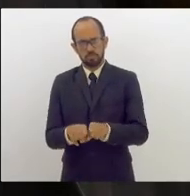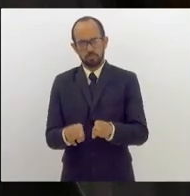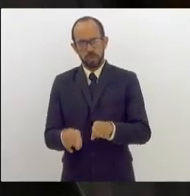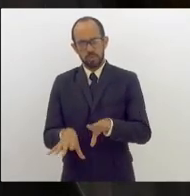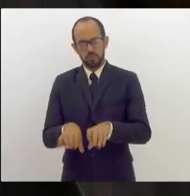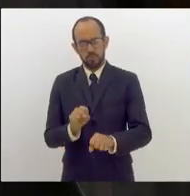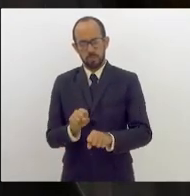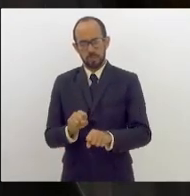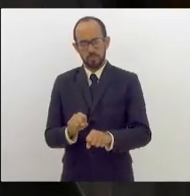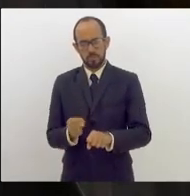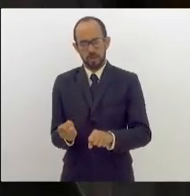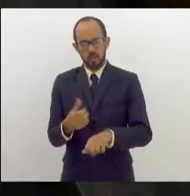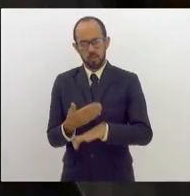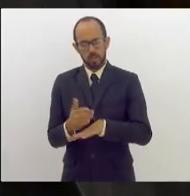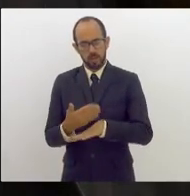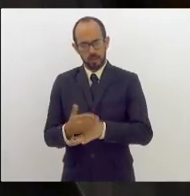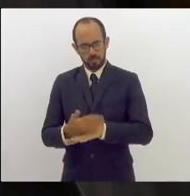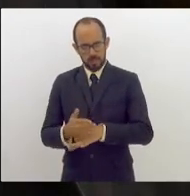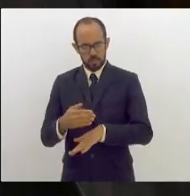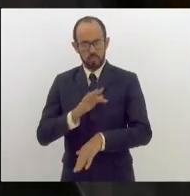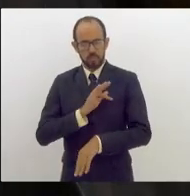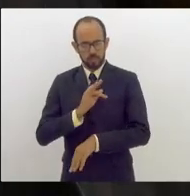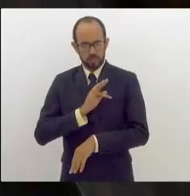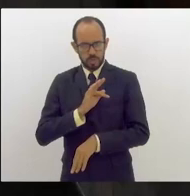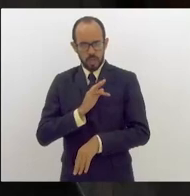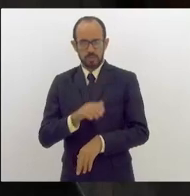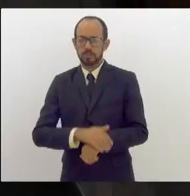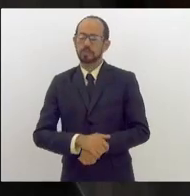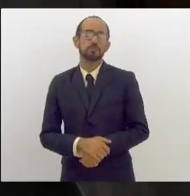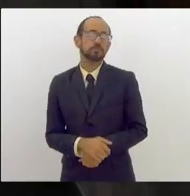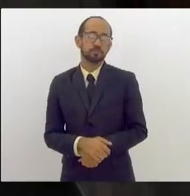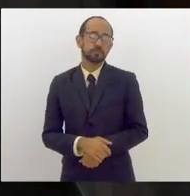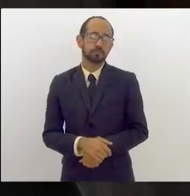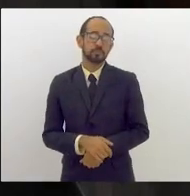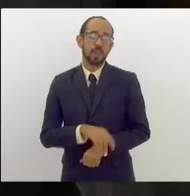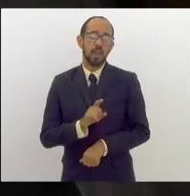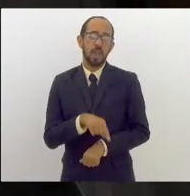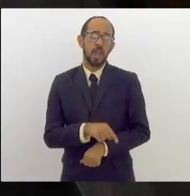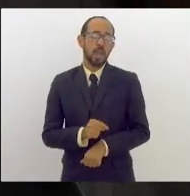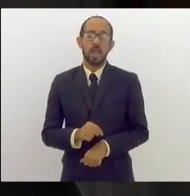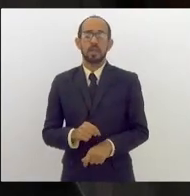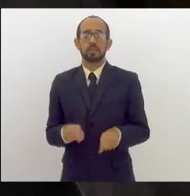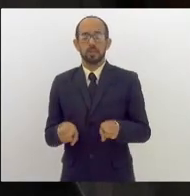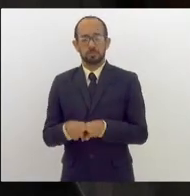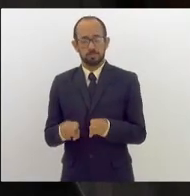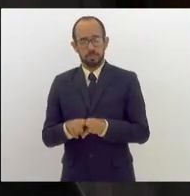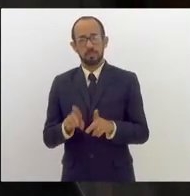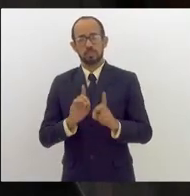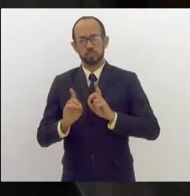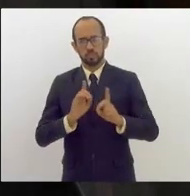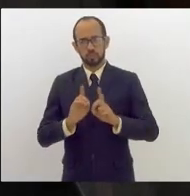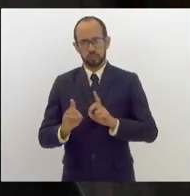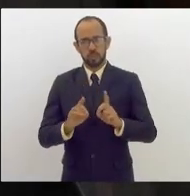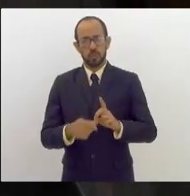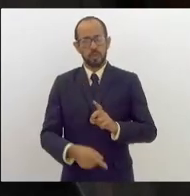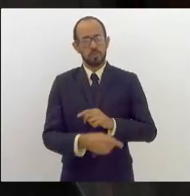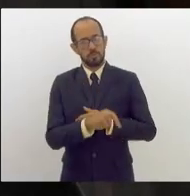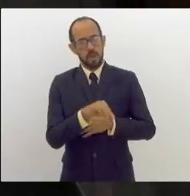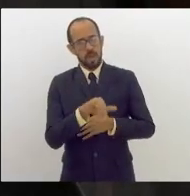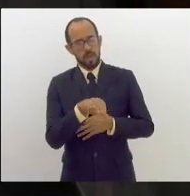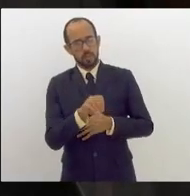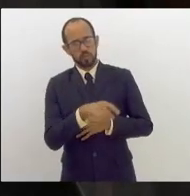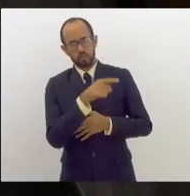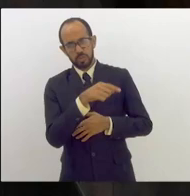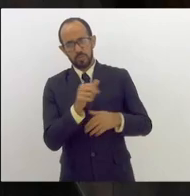policiais então é uma pauta que a gente tem feito muito junto então hoje também mas Garcia compondo a mesa conosco presidindo